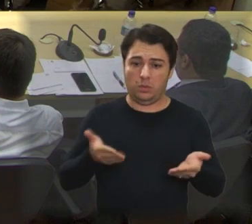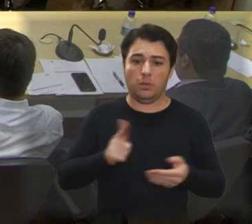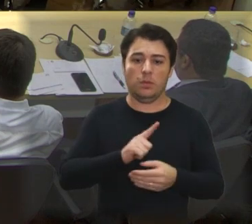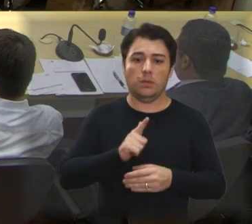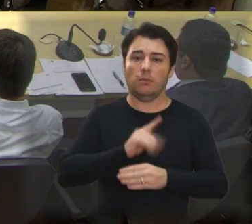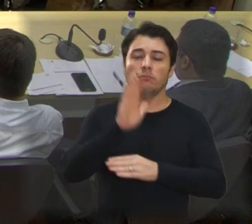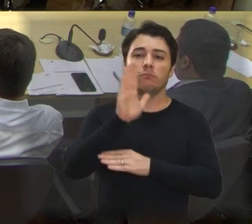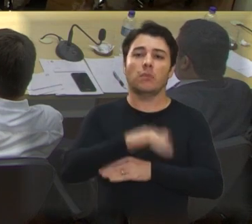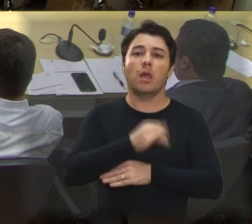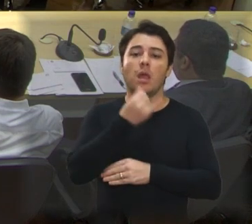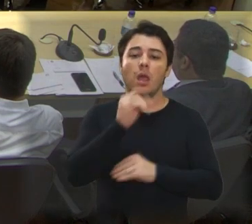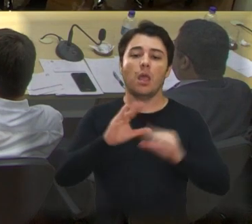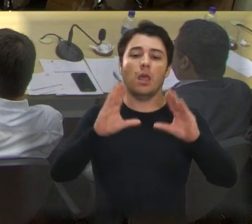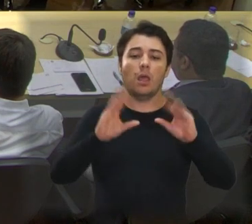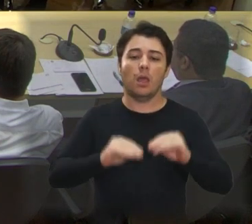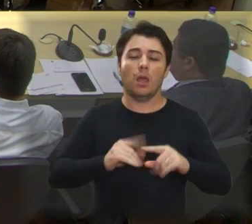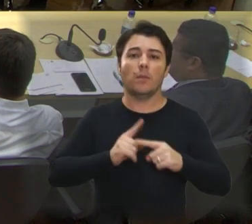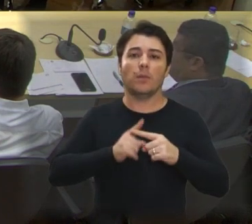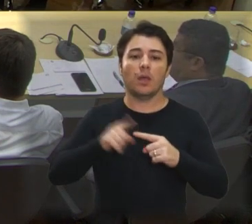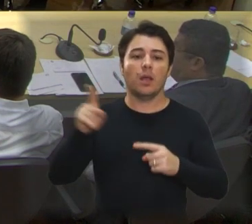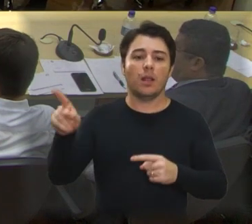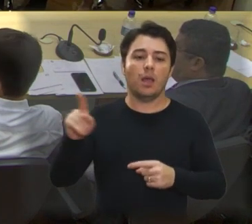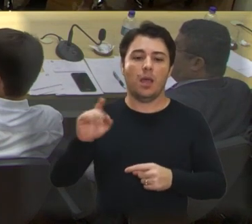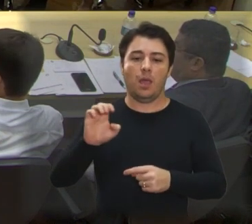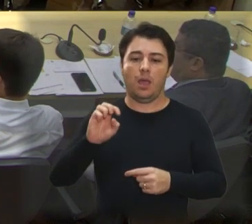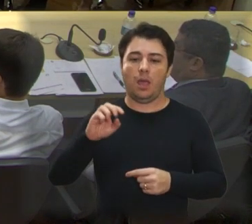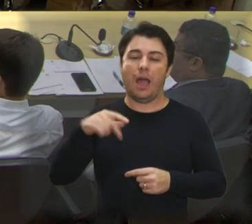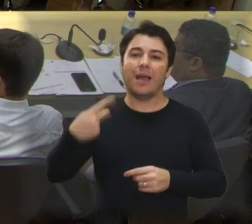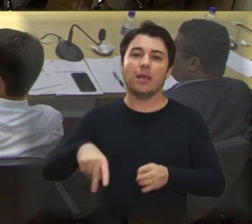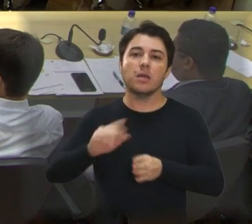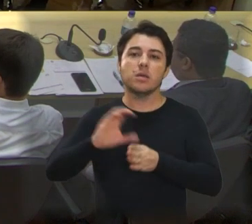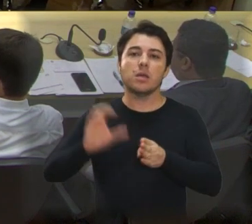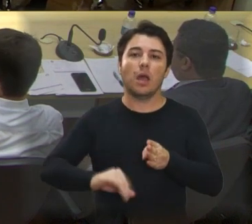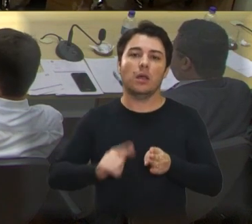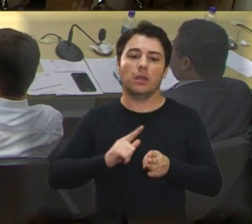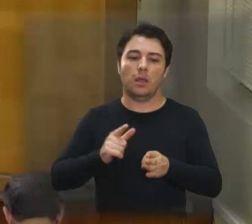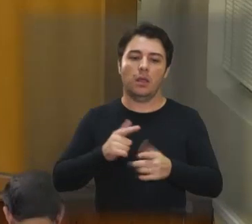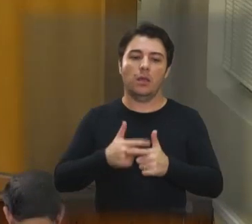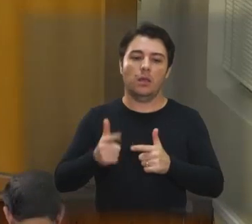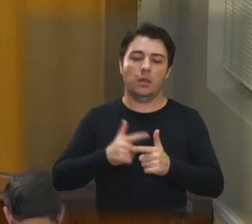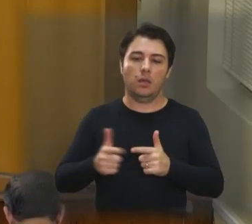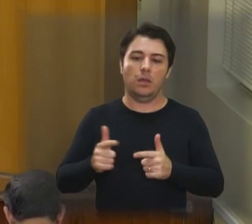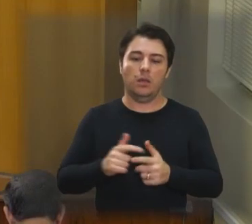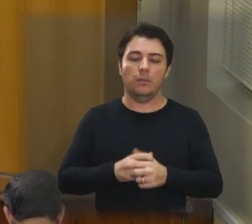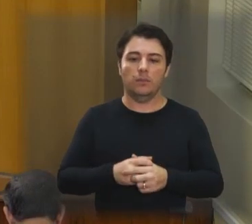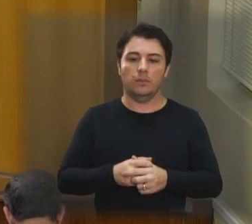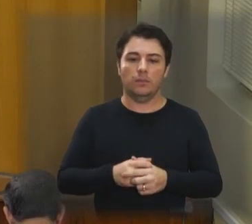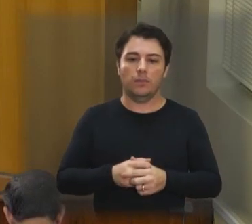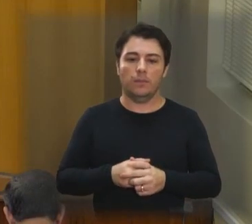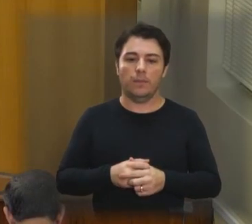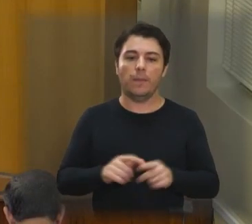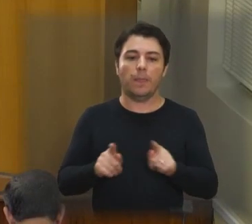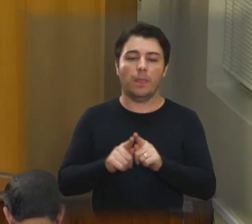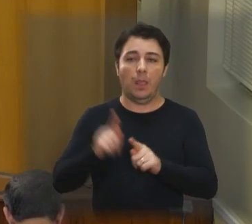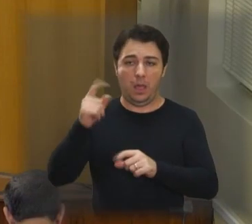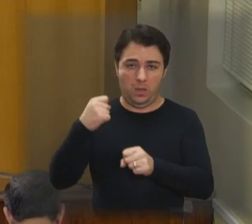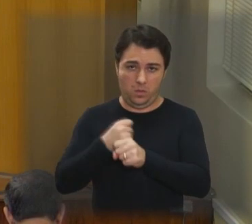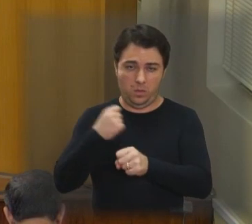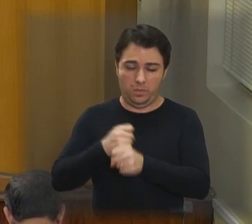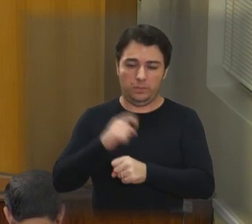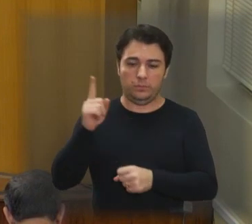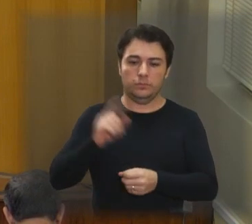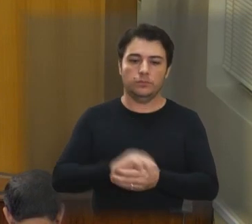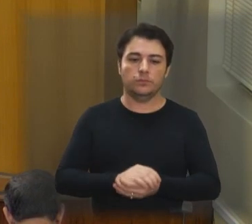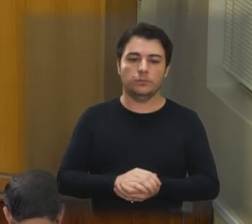né que eu imagino que deve ter sido por conta das obras na Emílio Ribas né fina e por isso que eu ia falar agora tá tendo obra lá